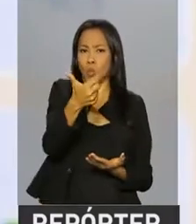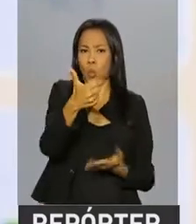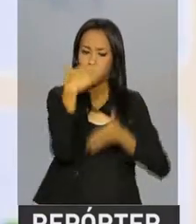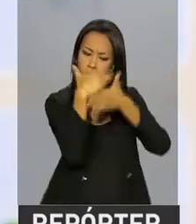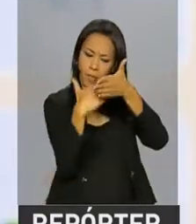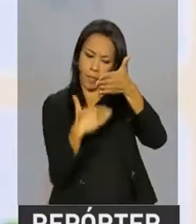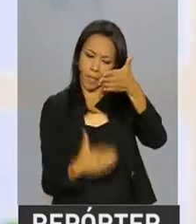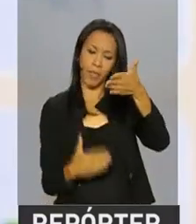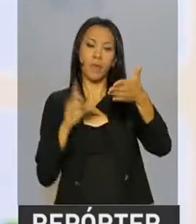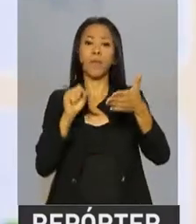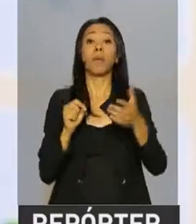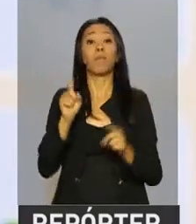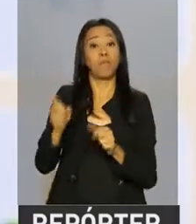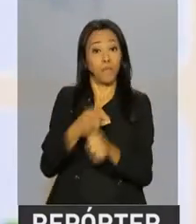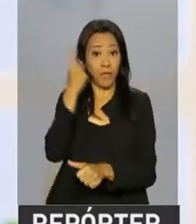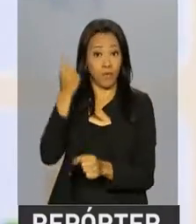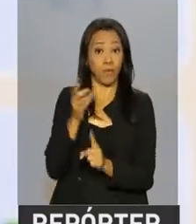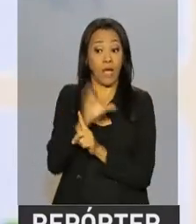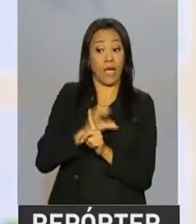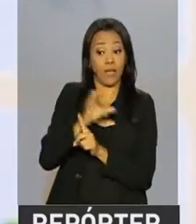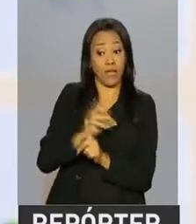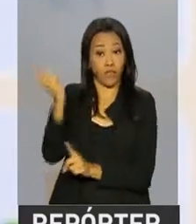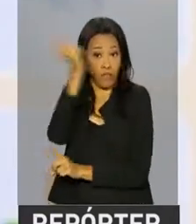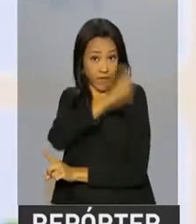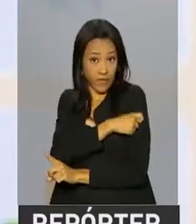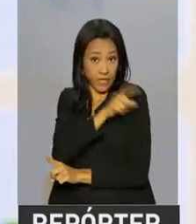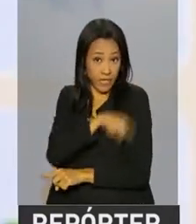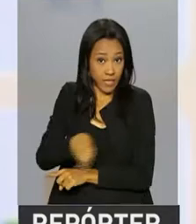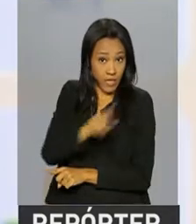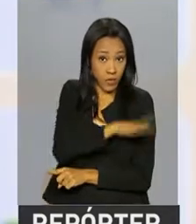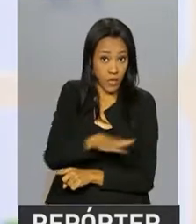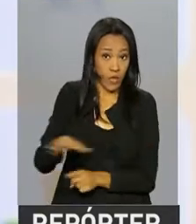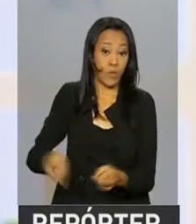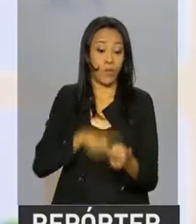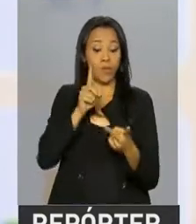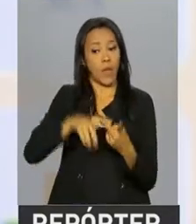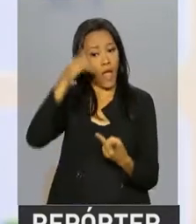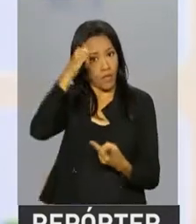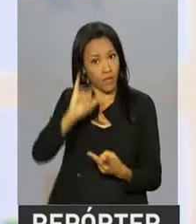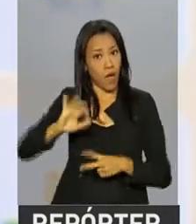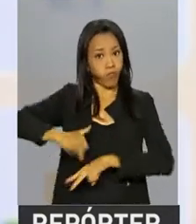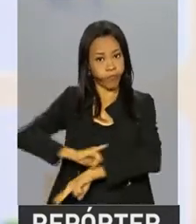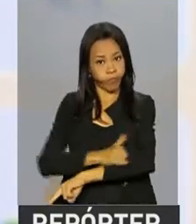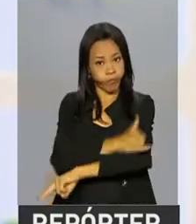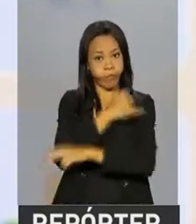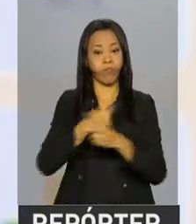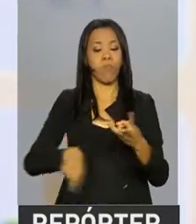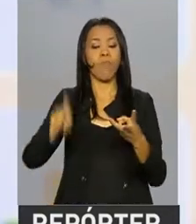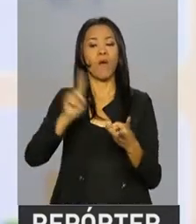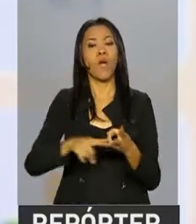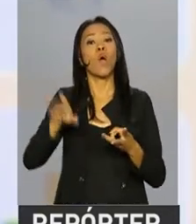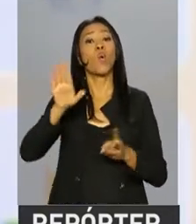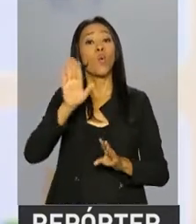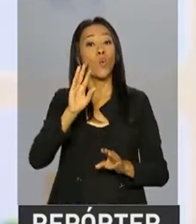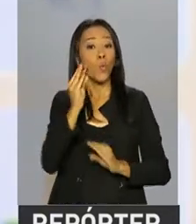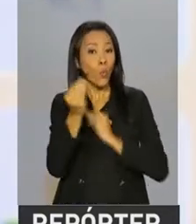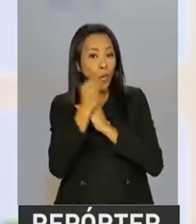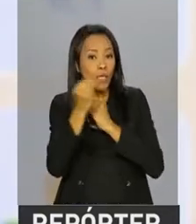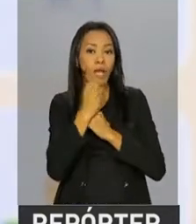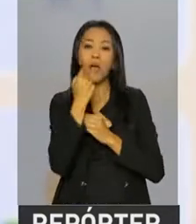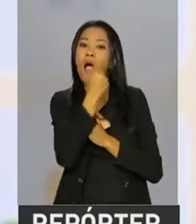a atualização da caderneta de vacinação dos alunos a prevenção à obesidade e cuidados com a saúde bucal